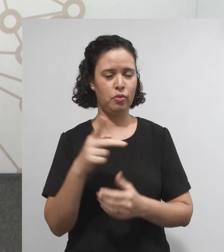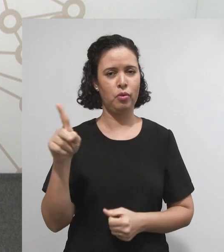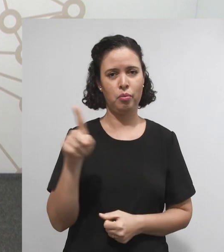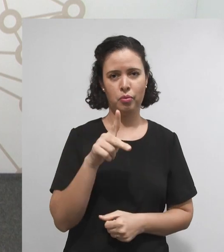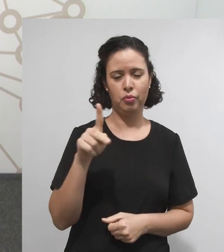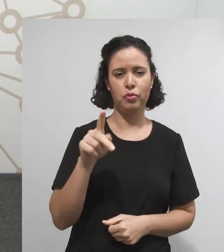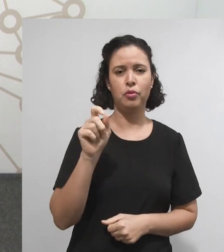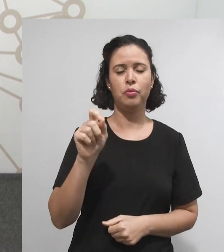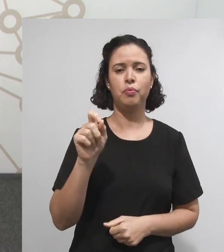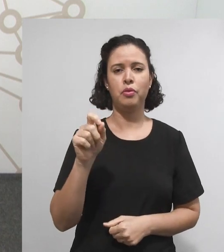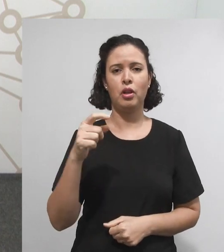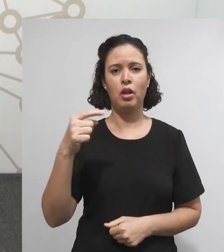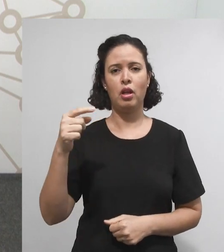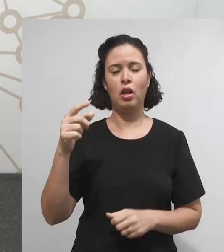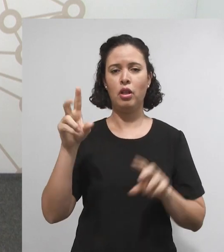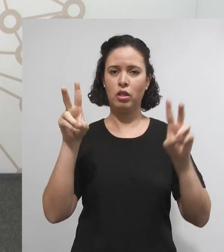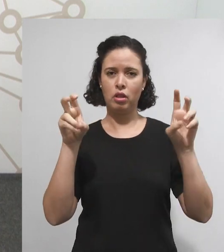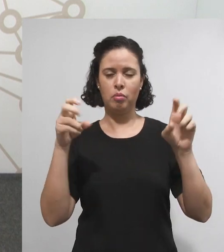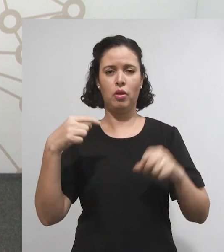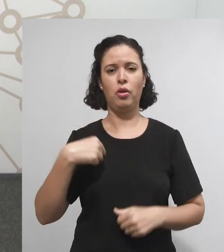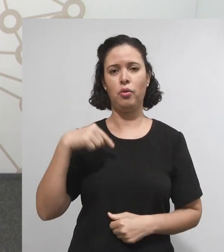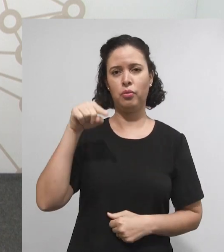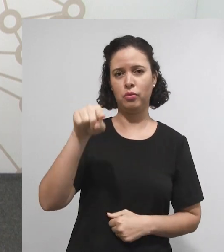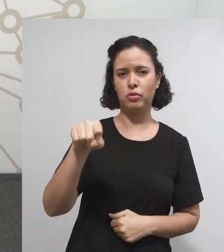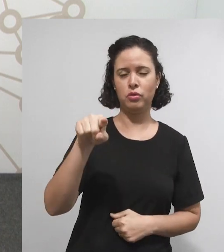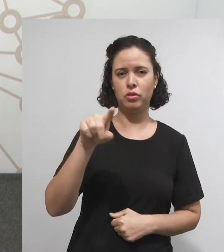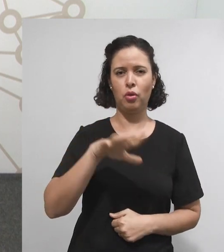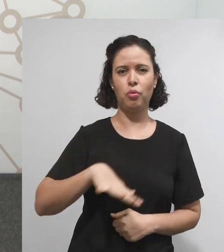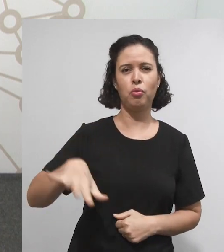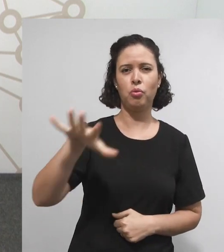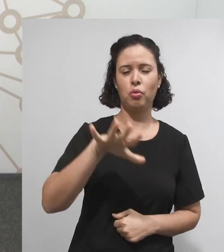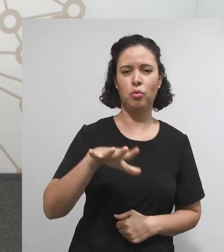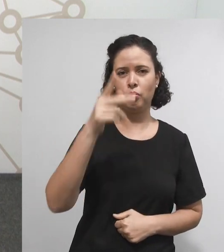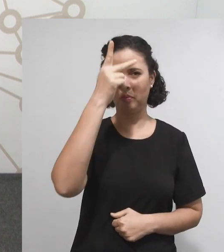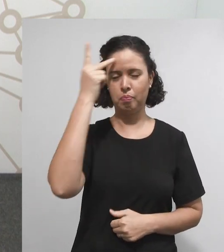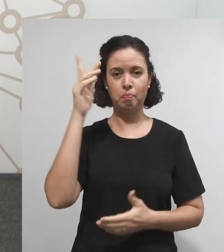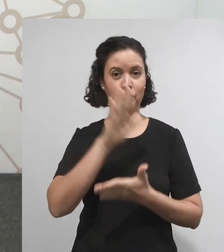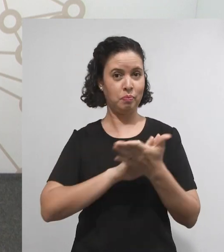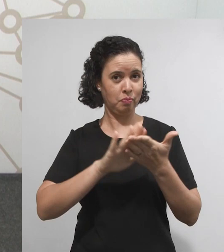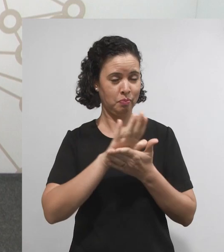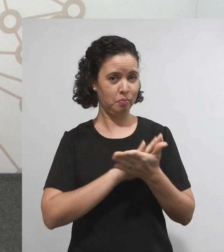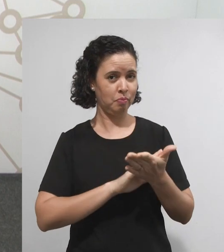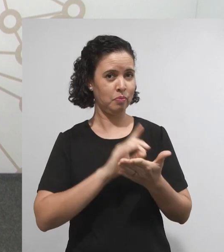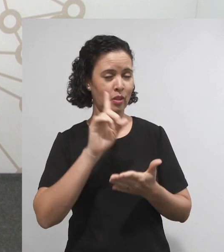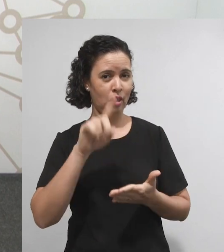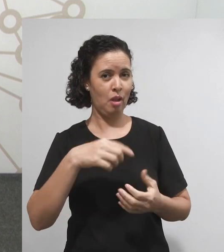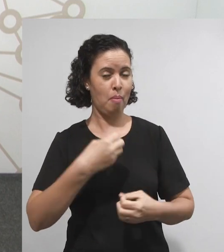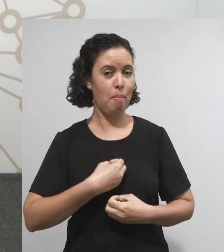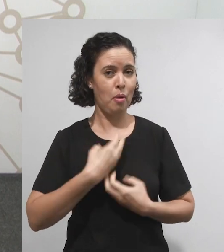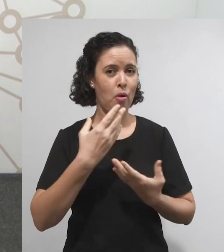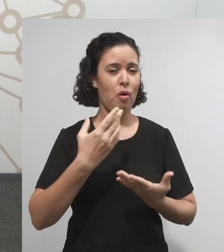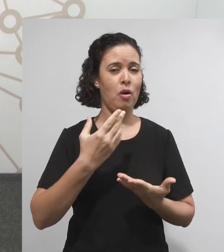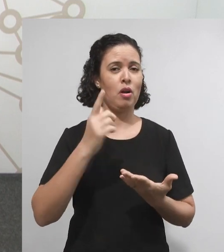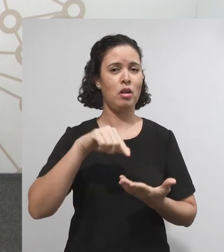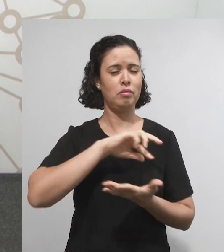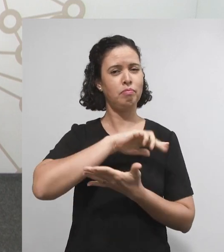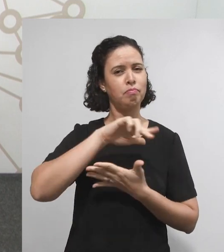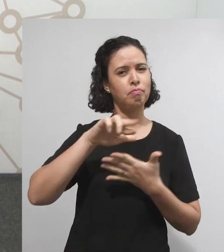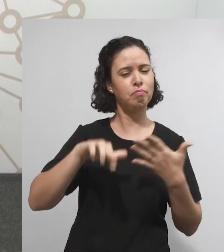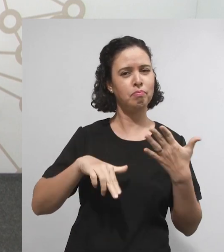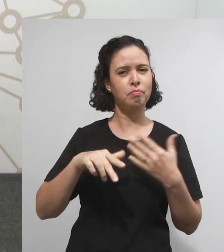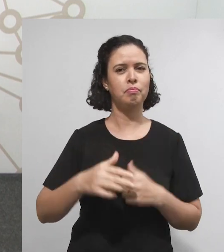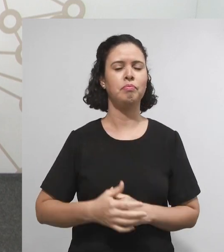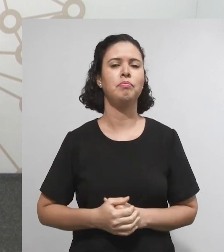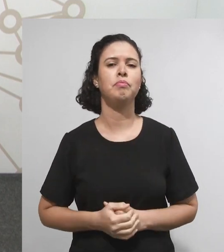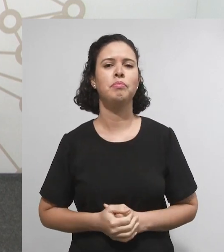do professor Sérgio Loss, Eu, Você, Todo Mundo, Ninguém. Uma poética da diversidade.